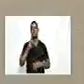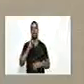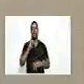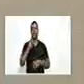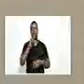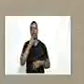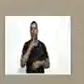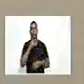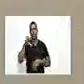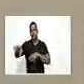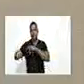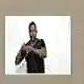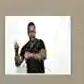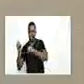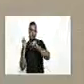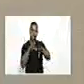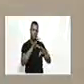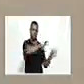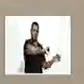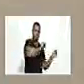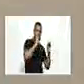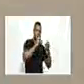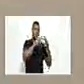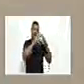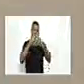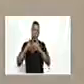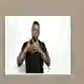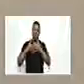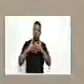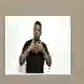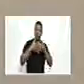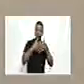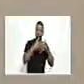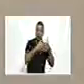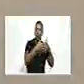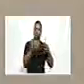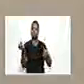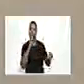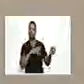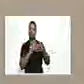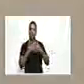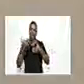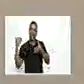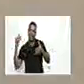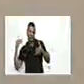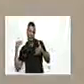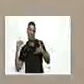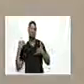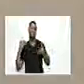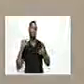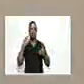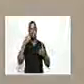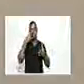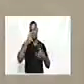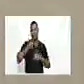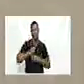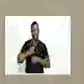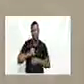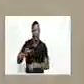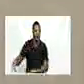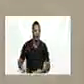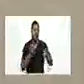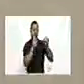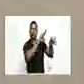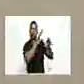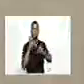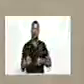caminhão ele consegue recolher o lixo e naquele momento o que que ficou para trás varrer e jogar para dentro do cam ão